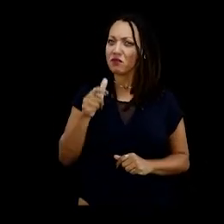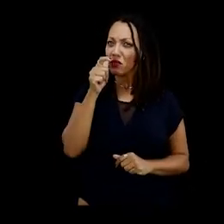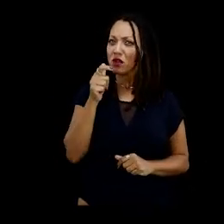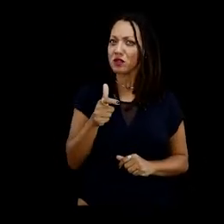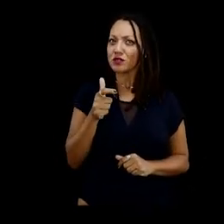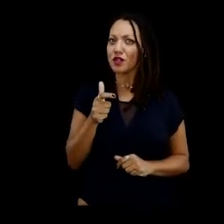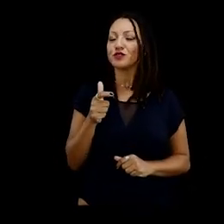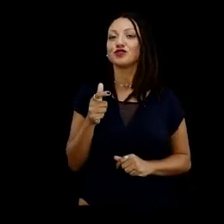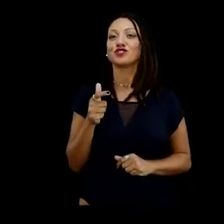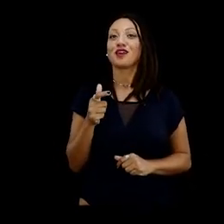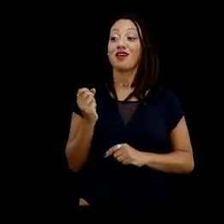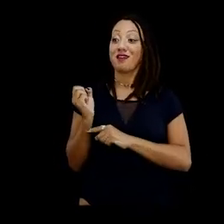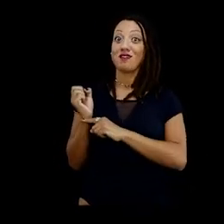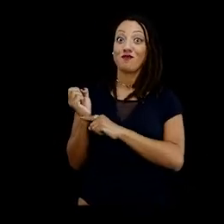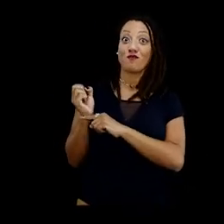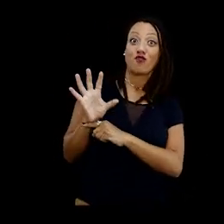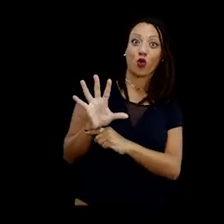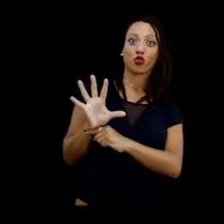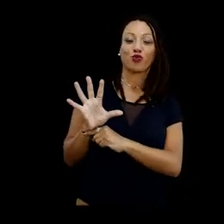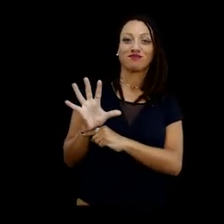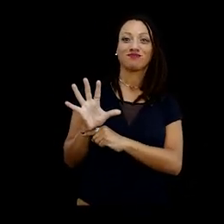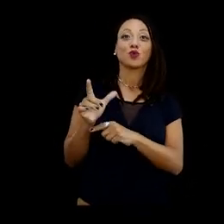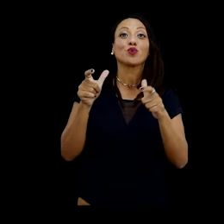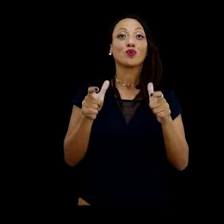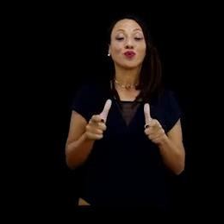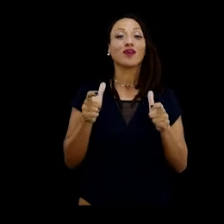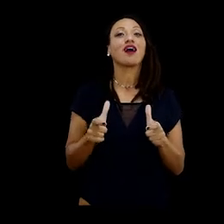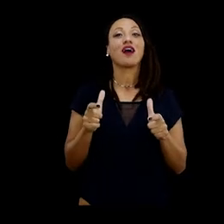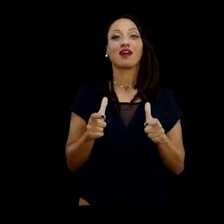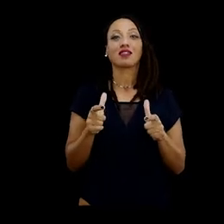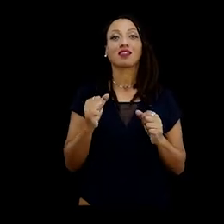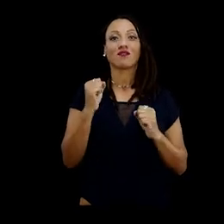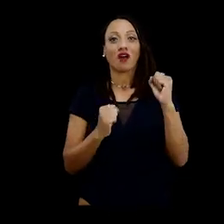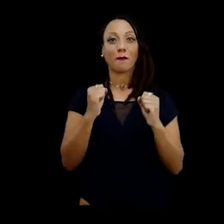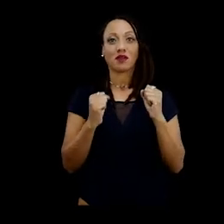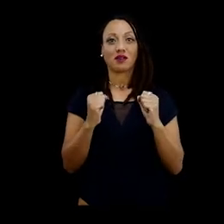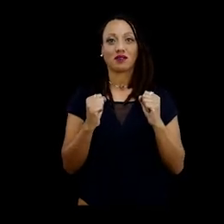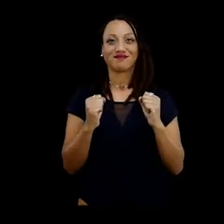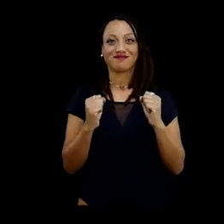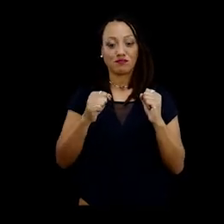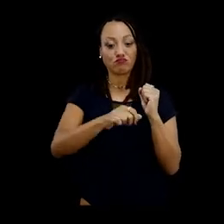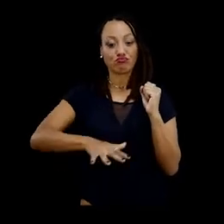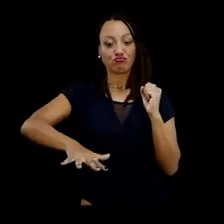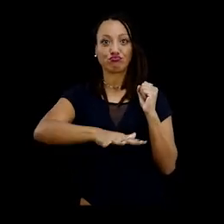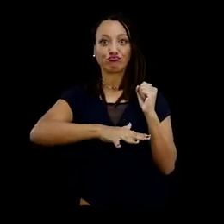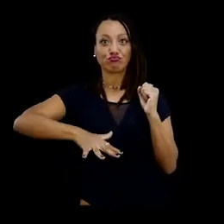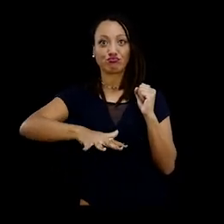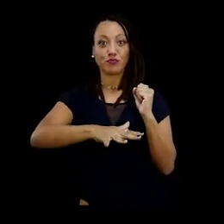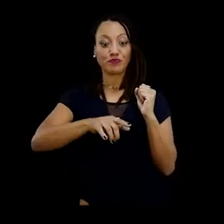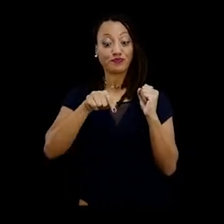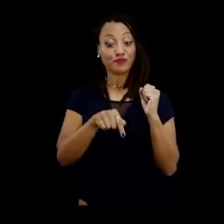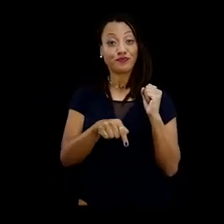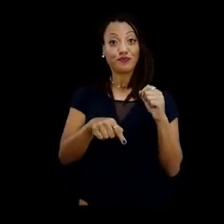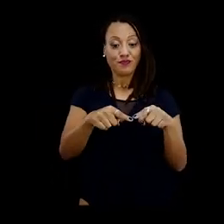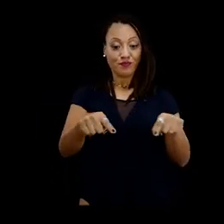Interessante, nós projetamos a foto do pátio da fábrica. Nesse pátio